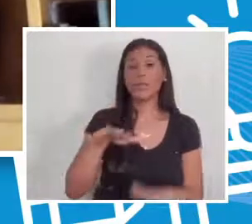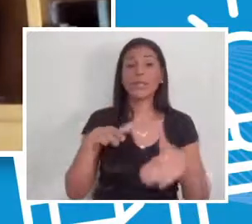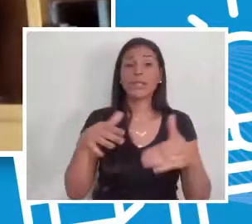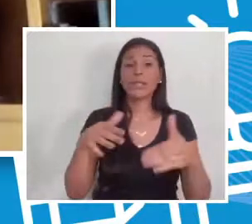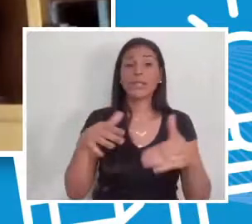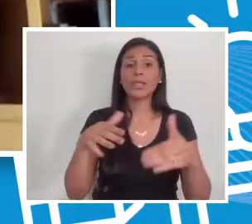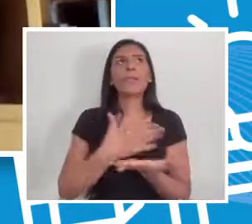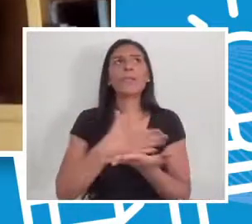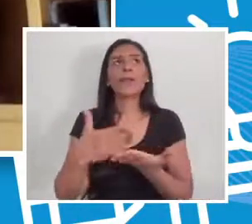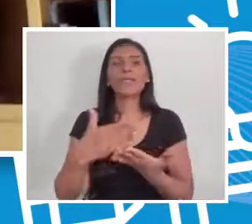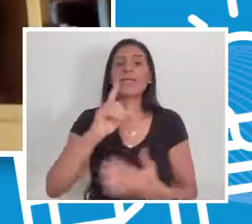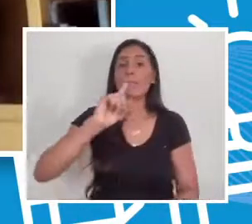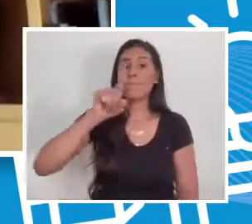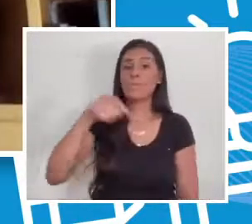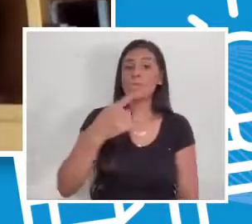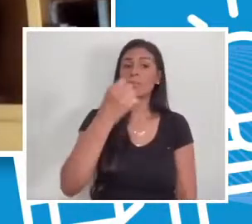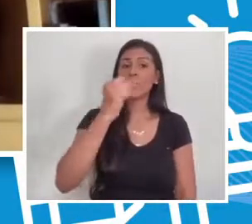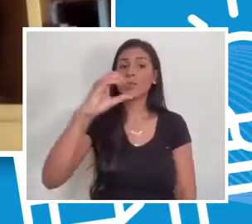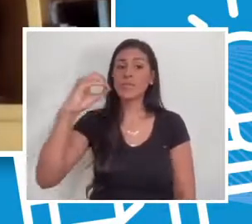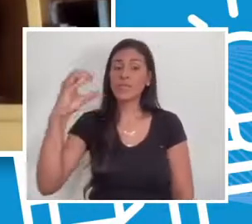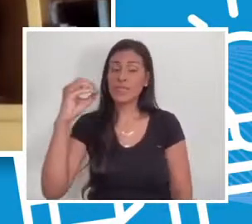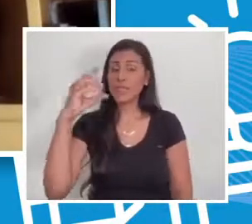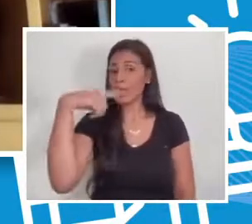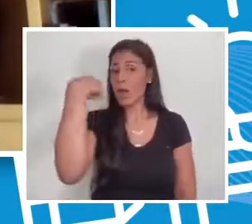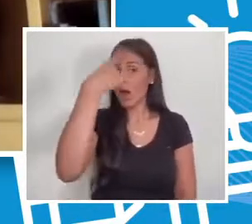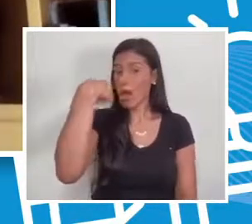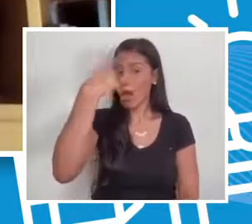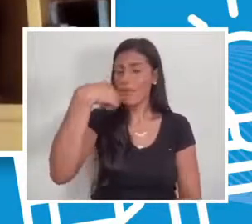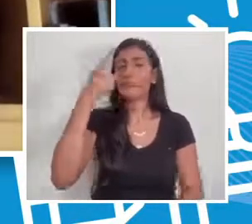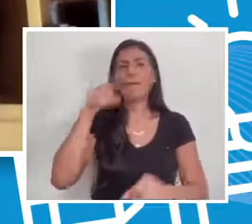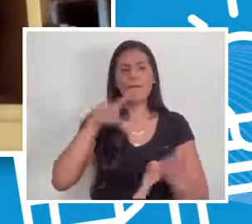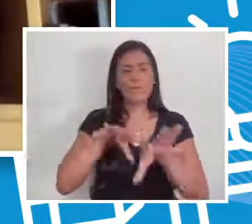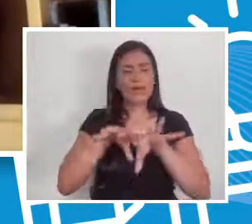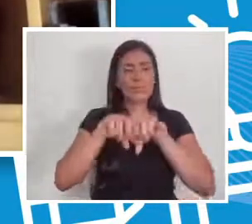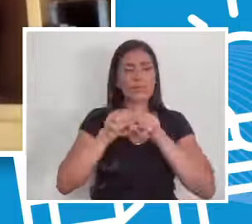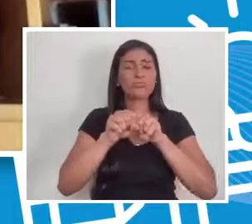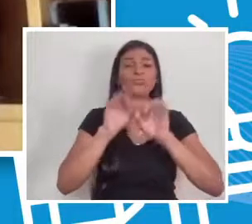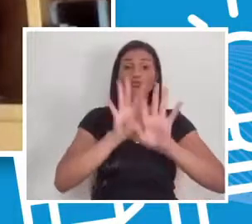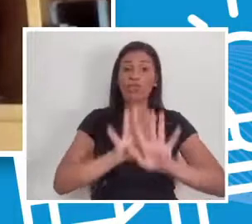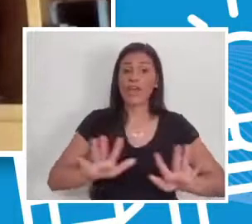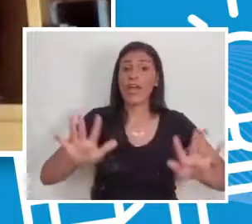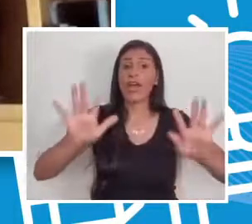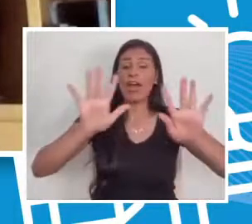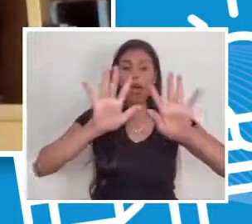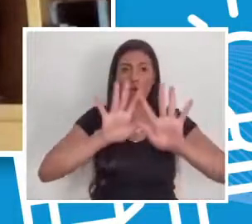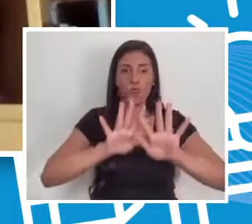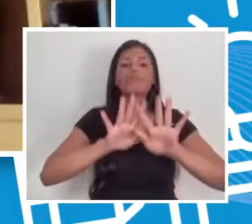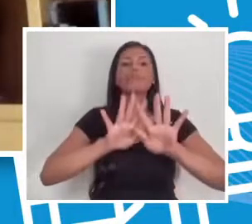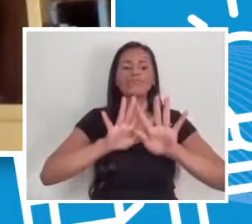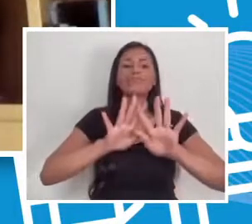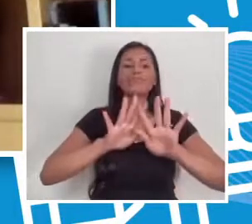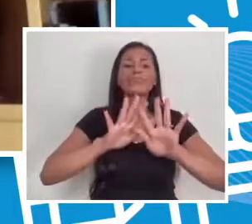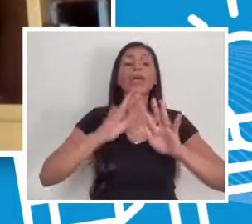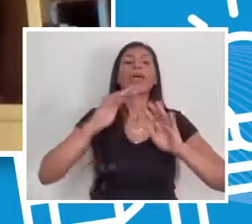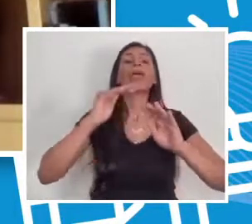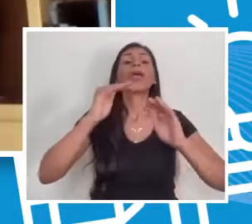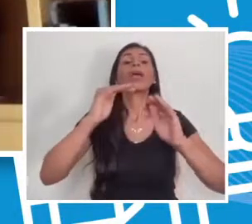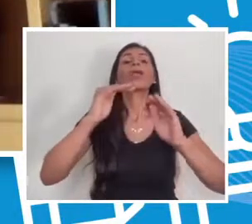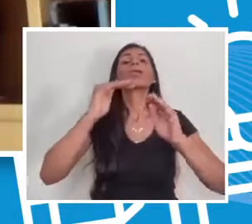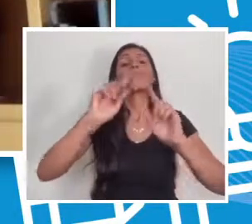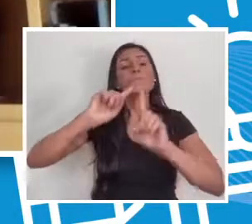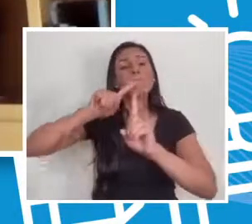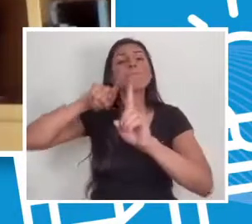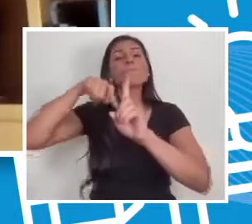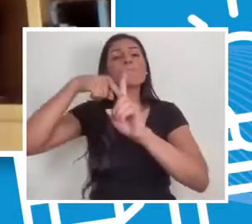1.800 horas, que é de uma formação geral básica comum. Eu vou ter um complemento dos itinerários formativos,